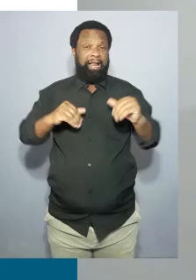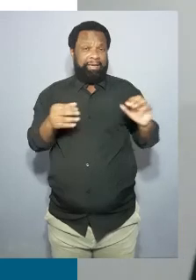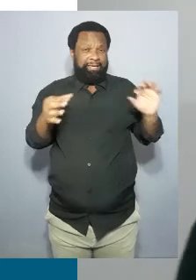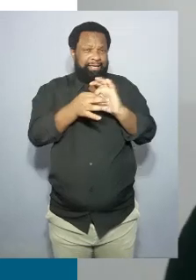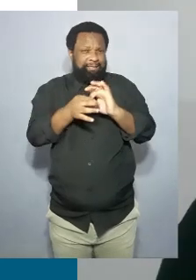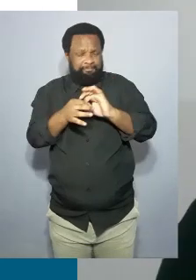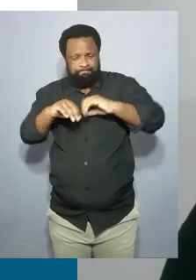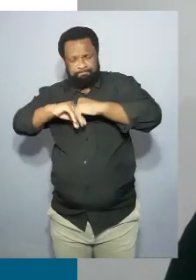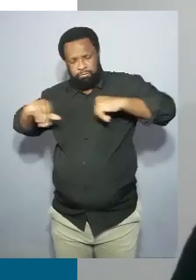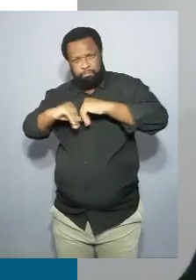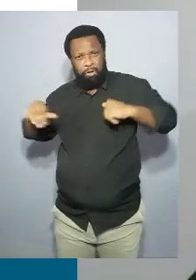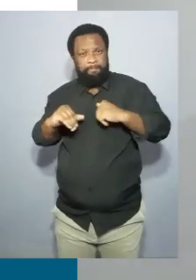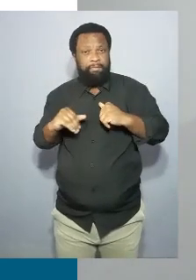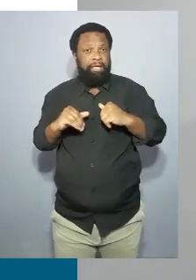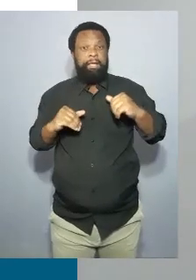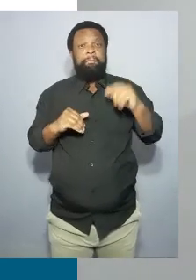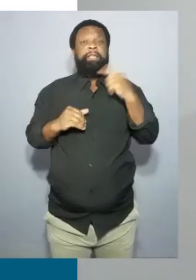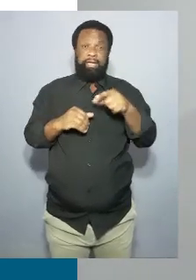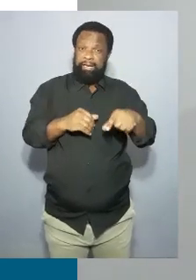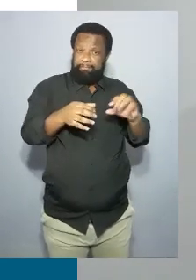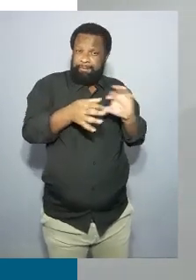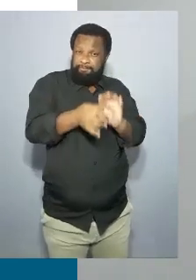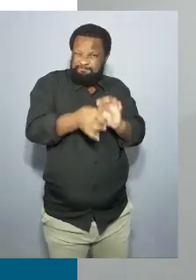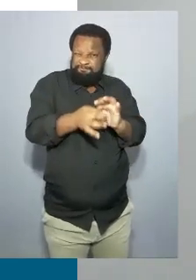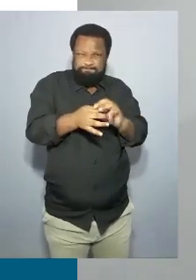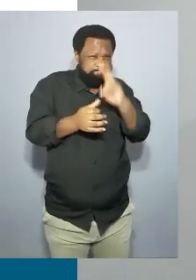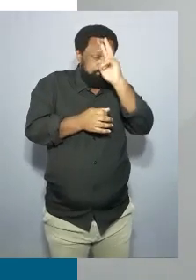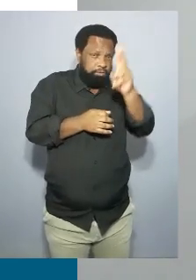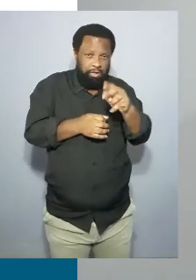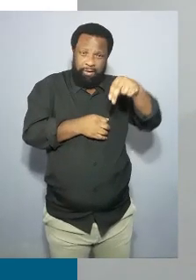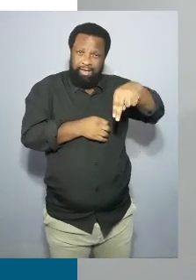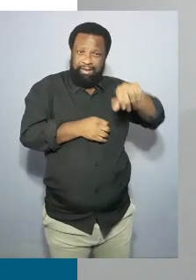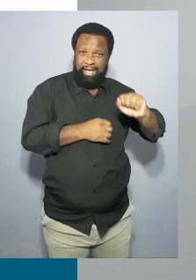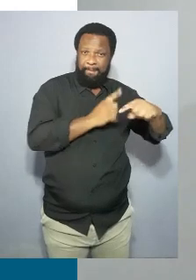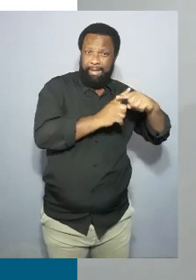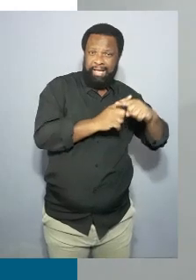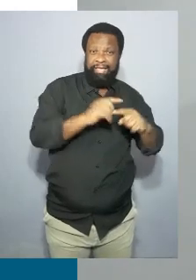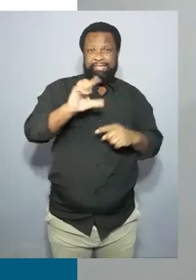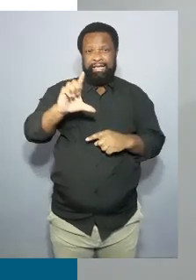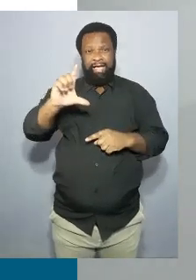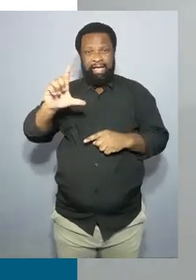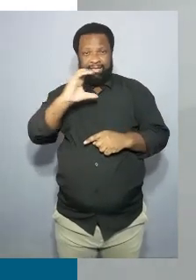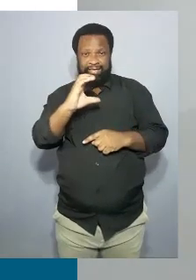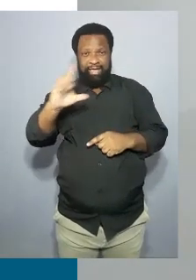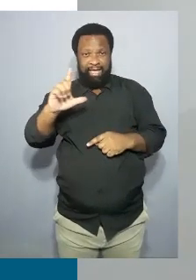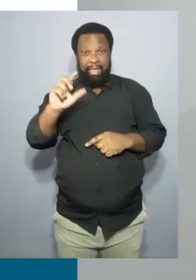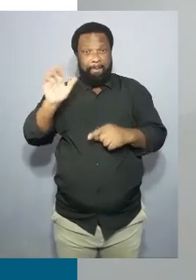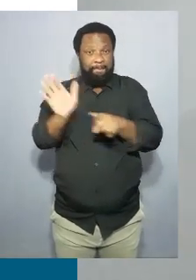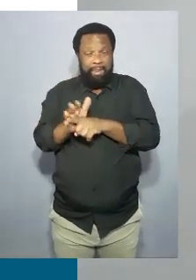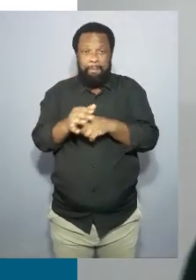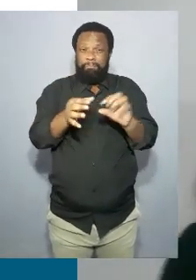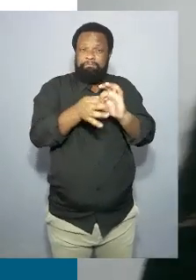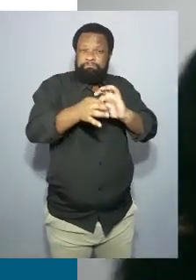ligações iônicas que são fortíssimas entre o Na+ e o Cl-, você precisa fornecer muita